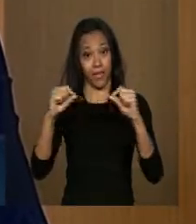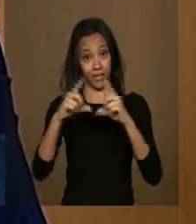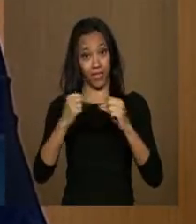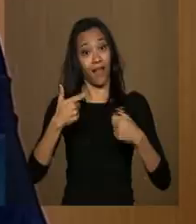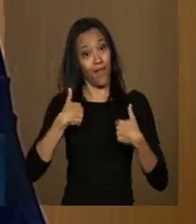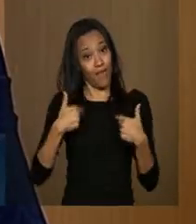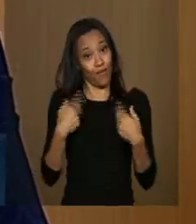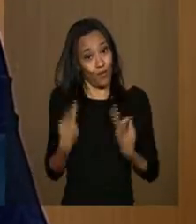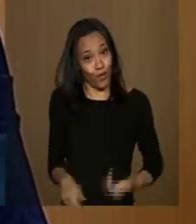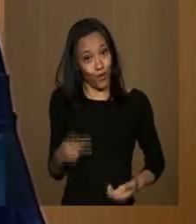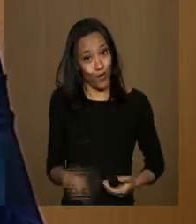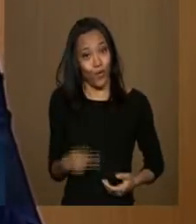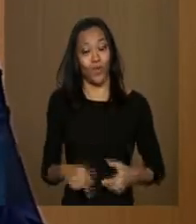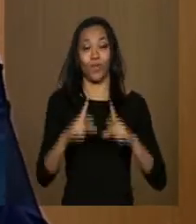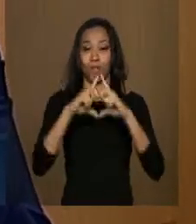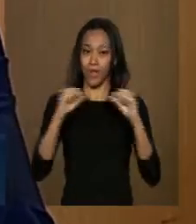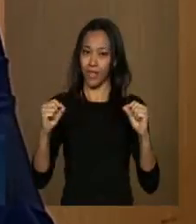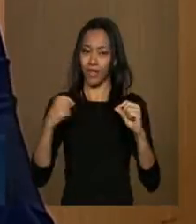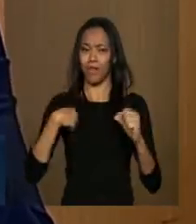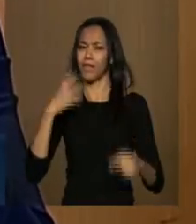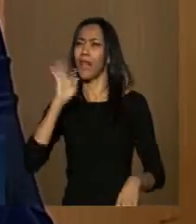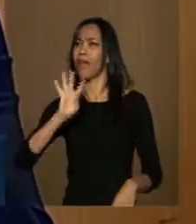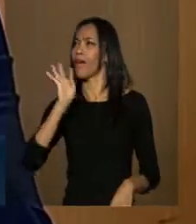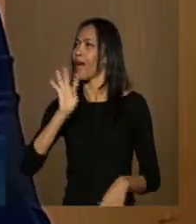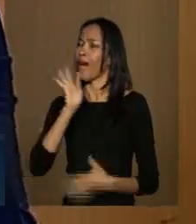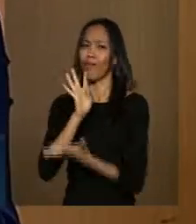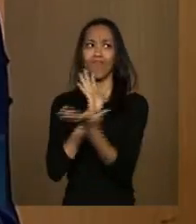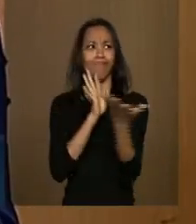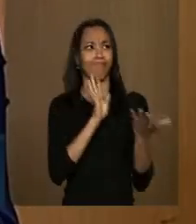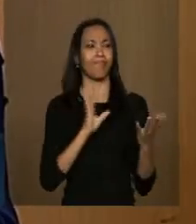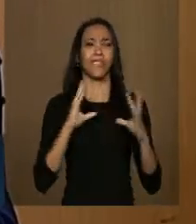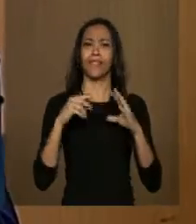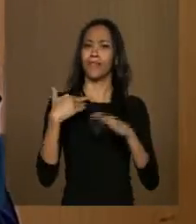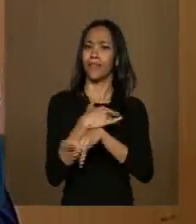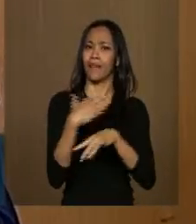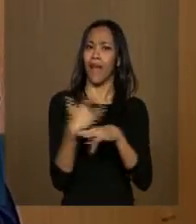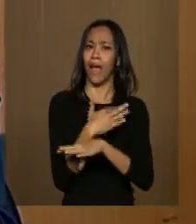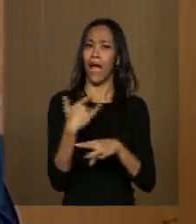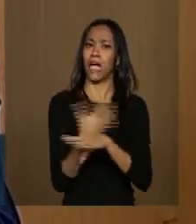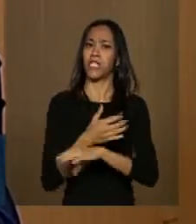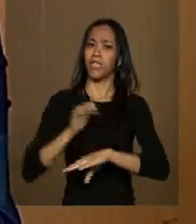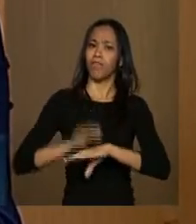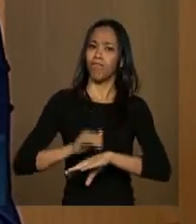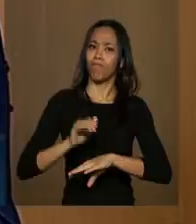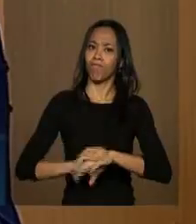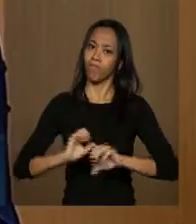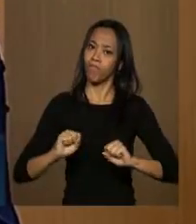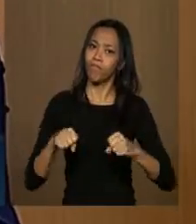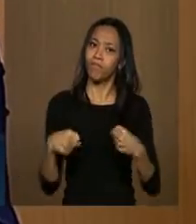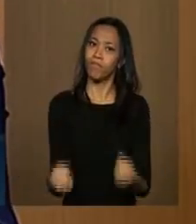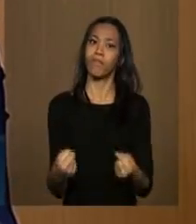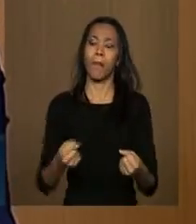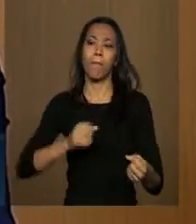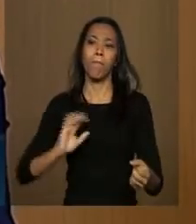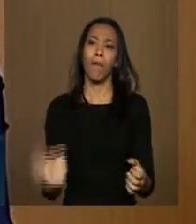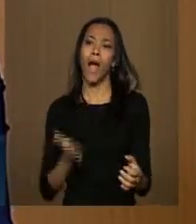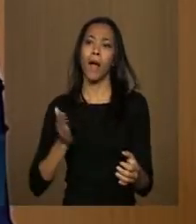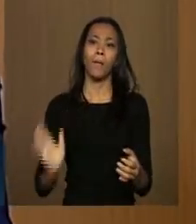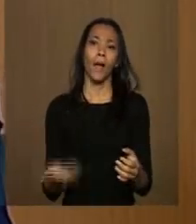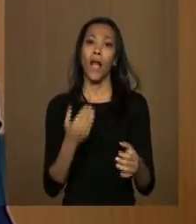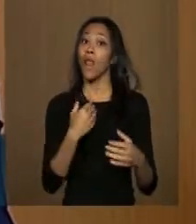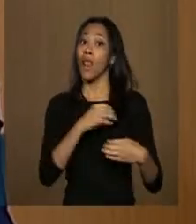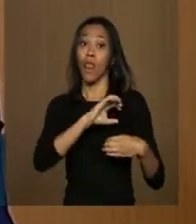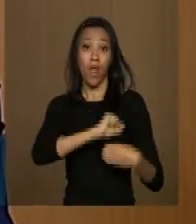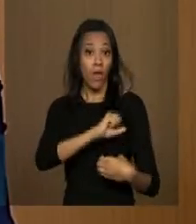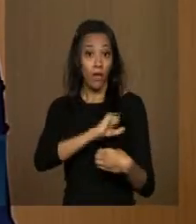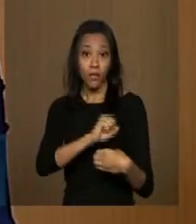sou suspeita para dizer, mas essa cidade é tão bacana que ela consegue ser autossuficiente na produção de leite humano. Que